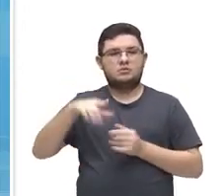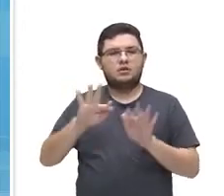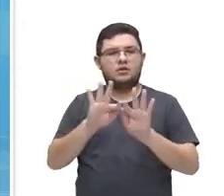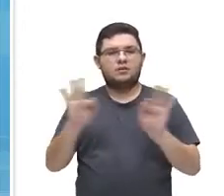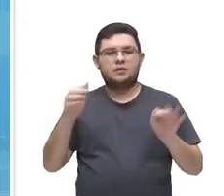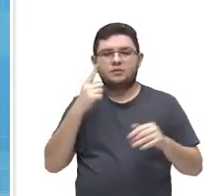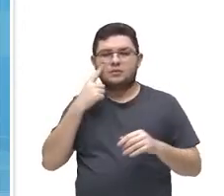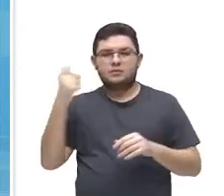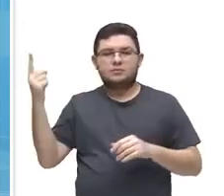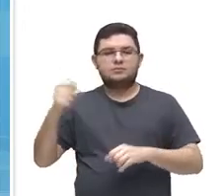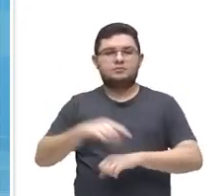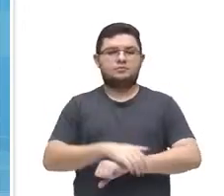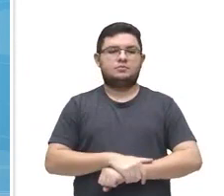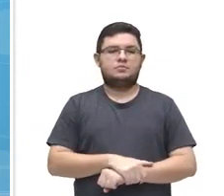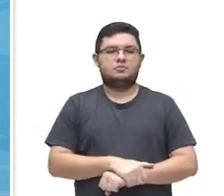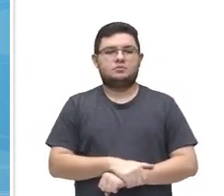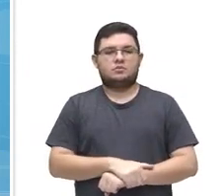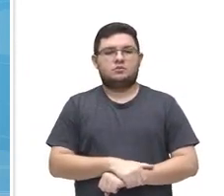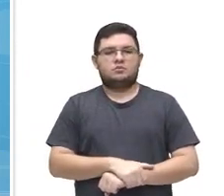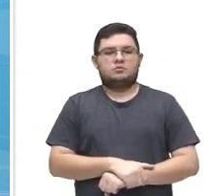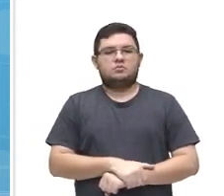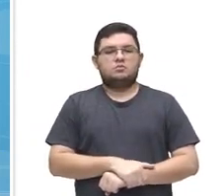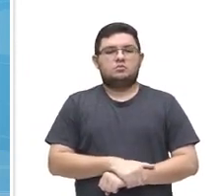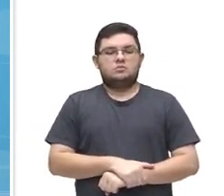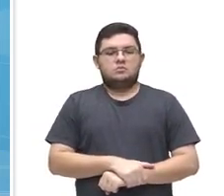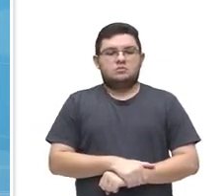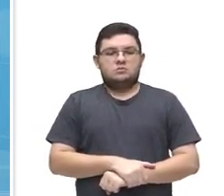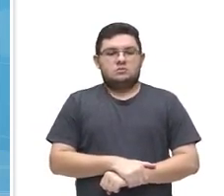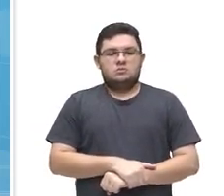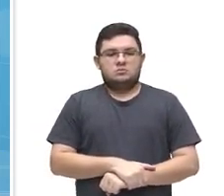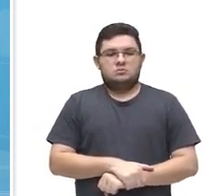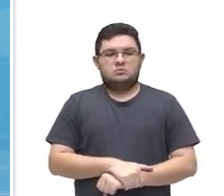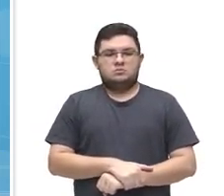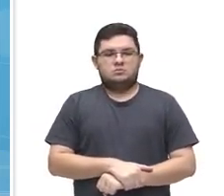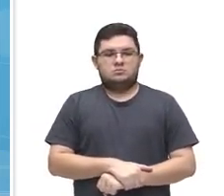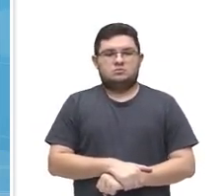seasonal cycles of Mars are likewise similar to those of Earth.